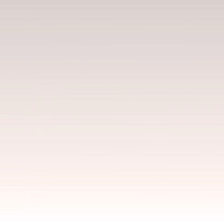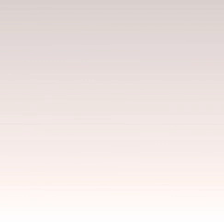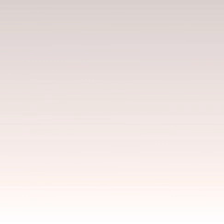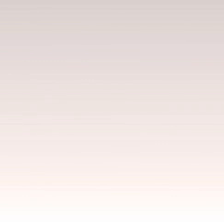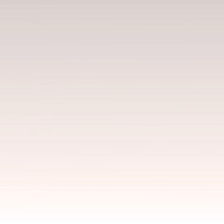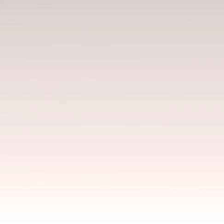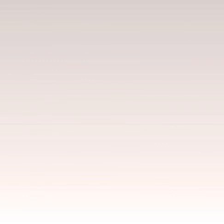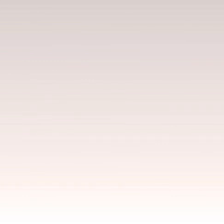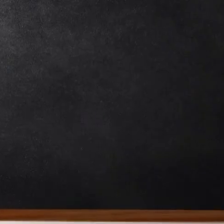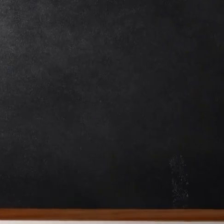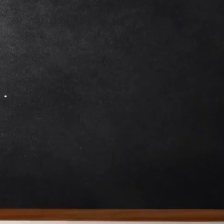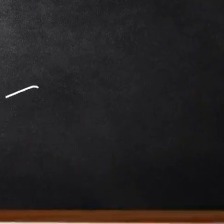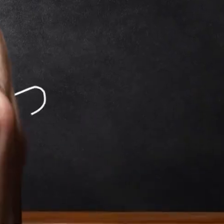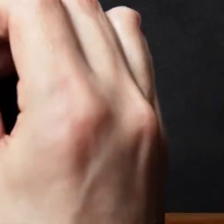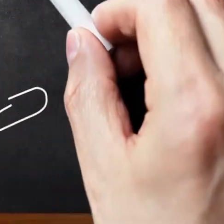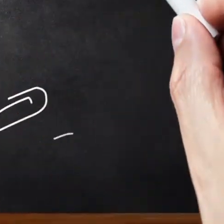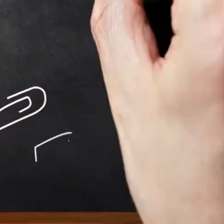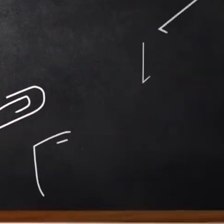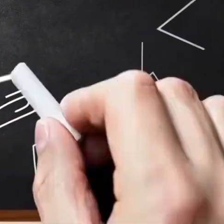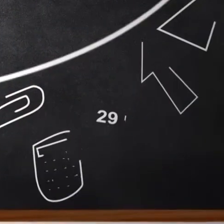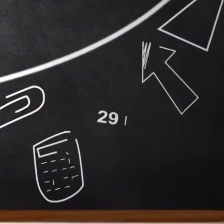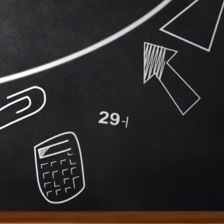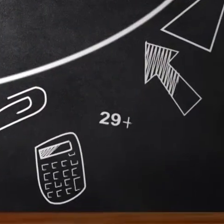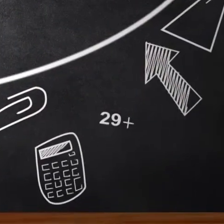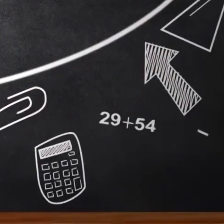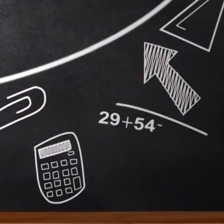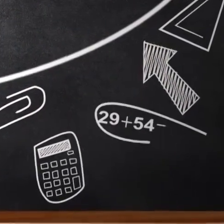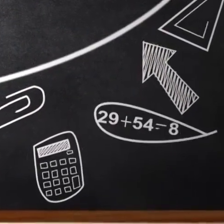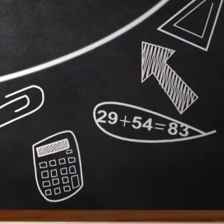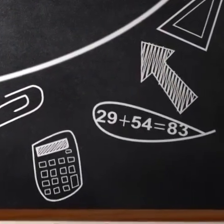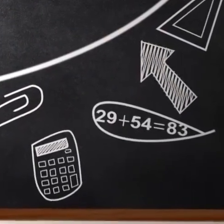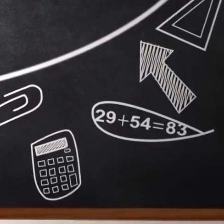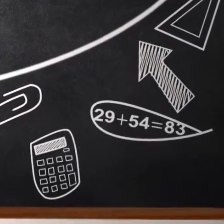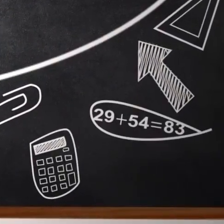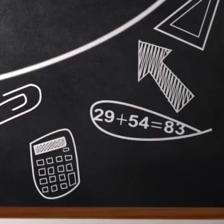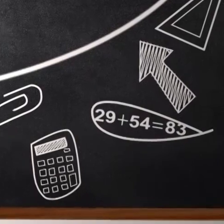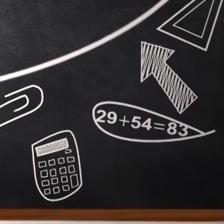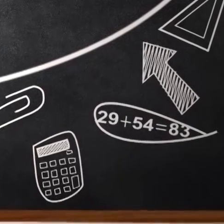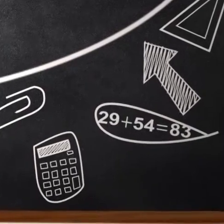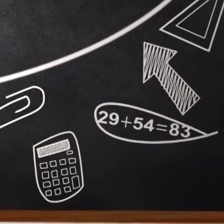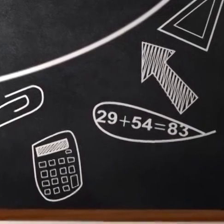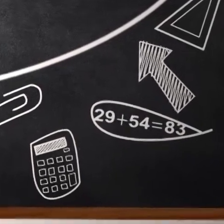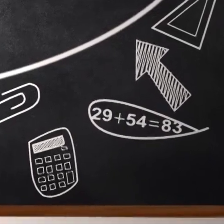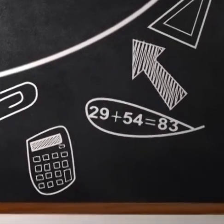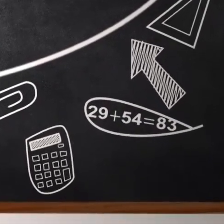plataforma Eduque. Espero que vocês tenham gostado e até o nosso próximo encontro.